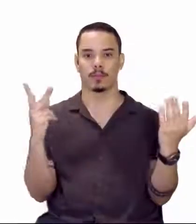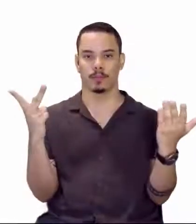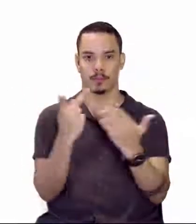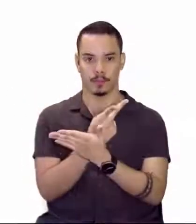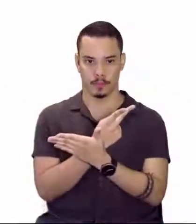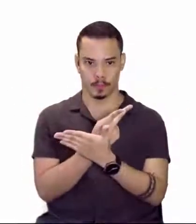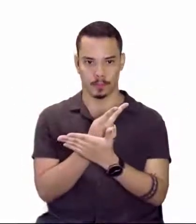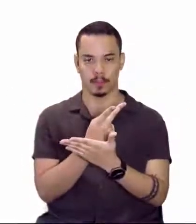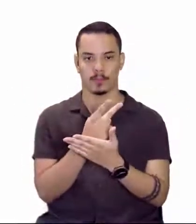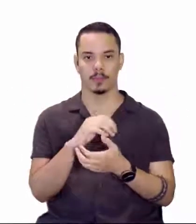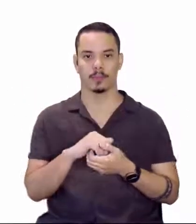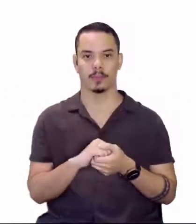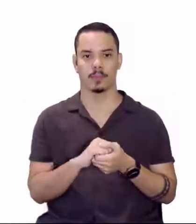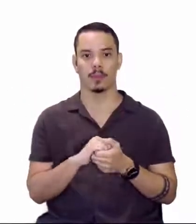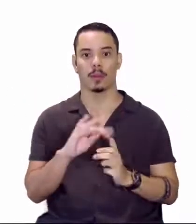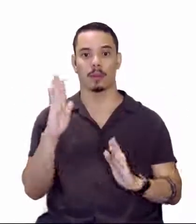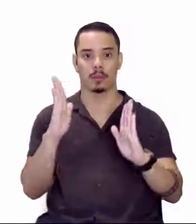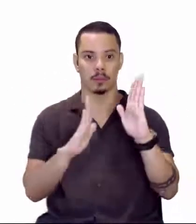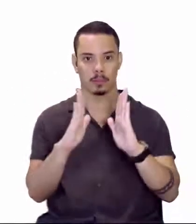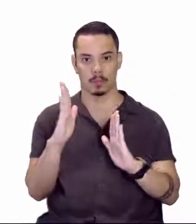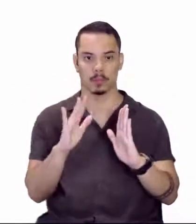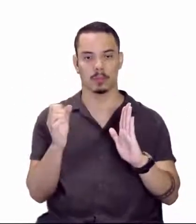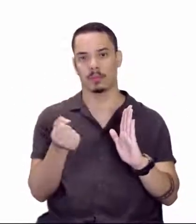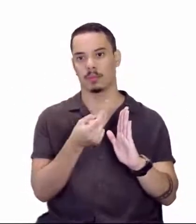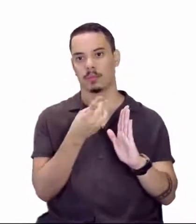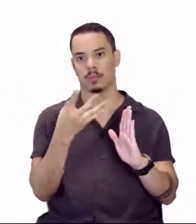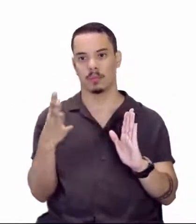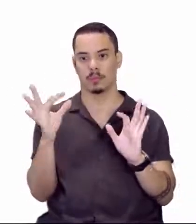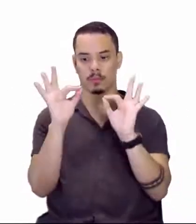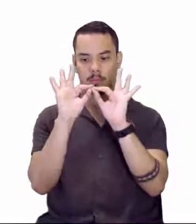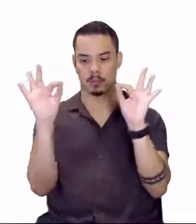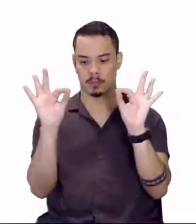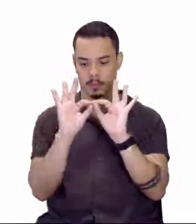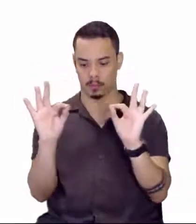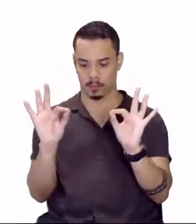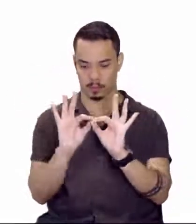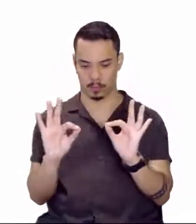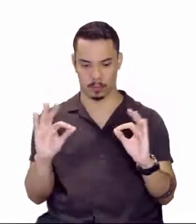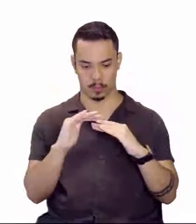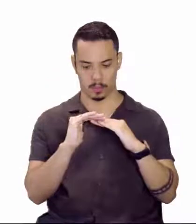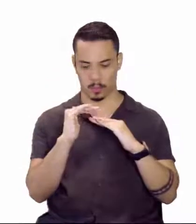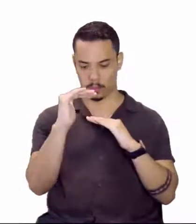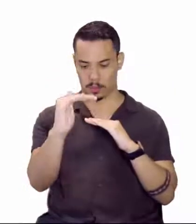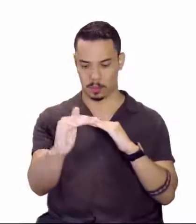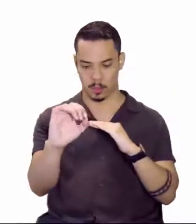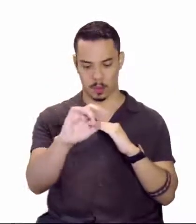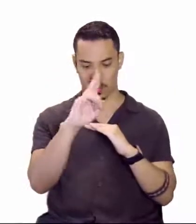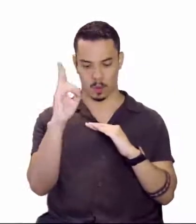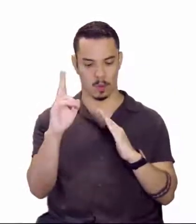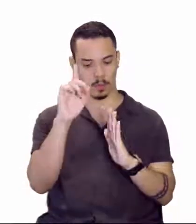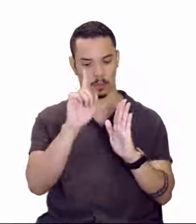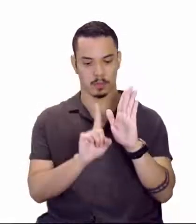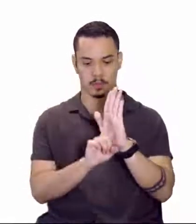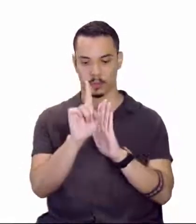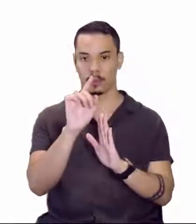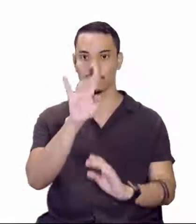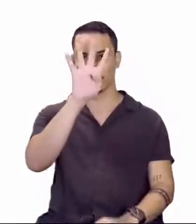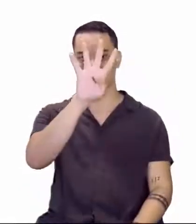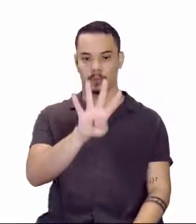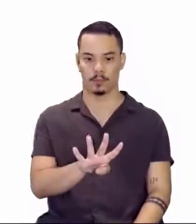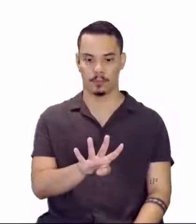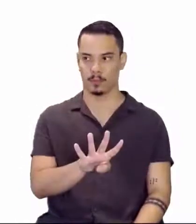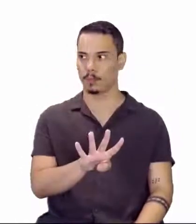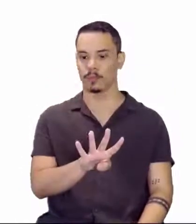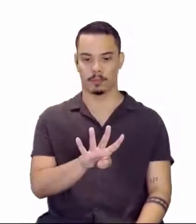verticais. Período, quando os elementos químicos estão dispostos nas linhas horizontais.